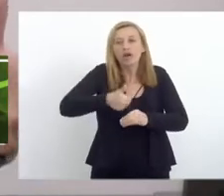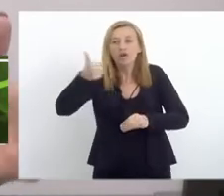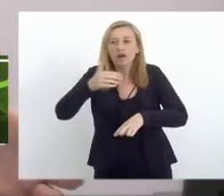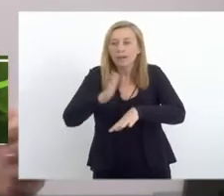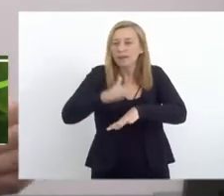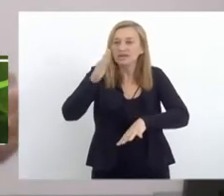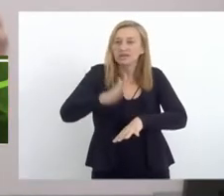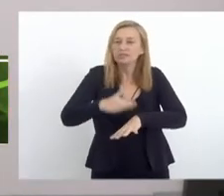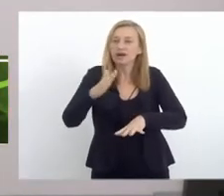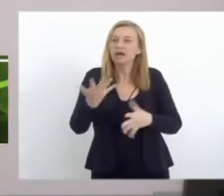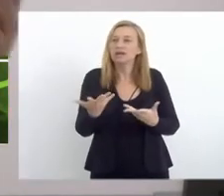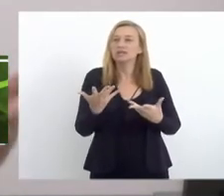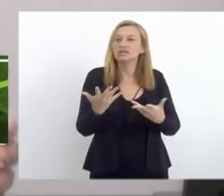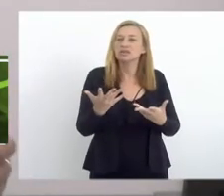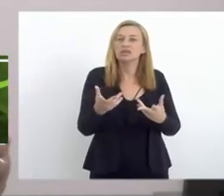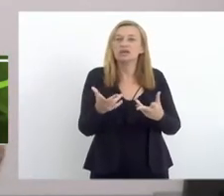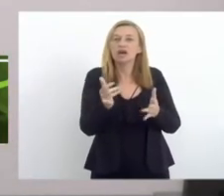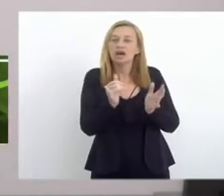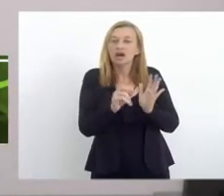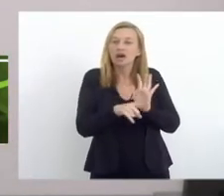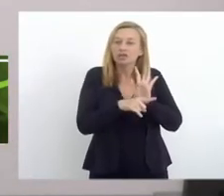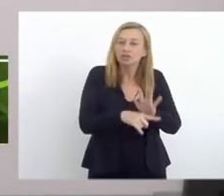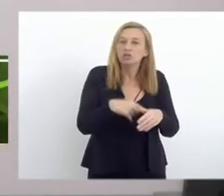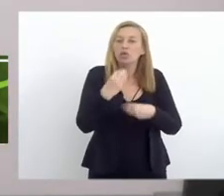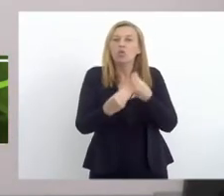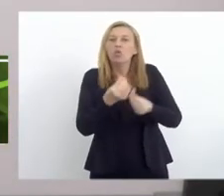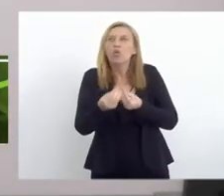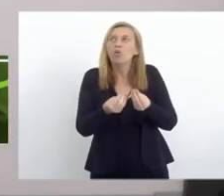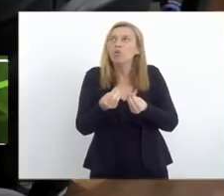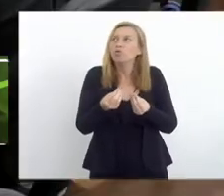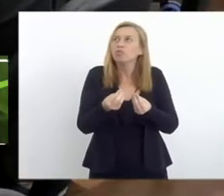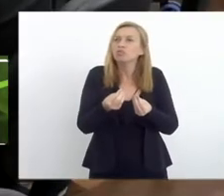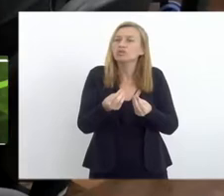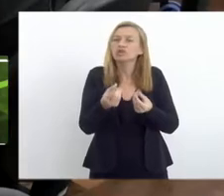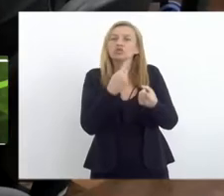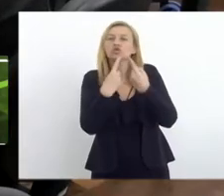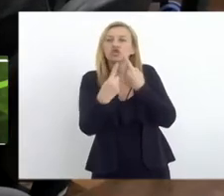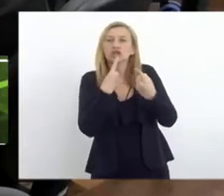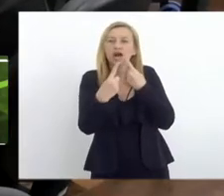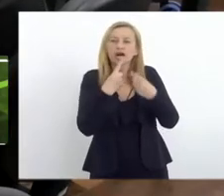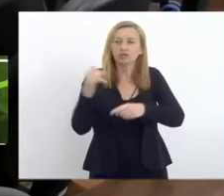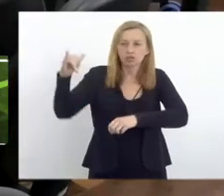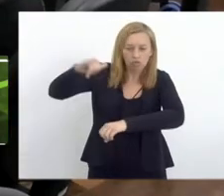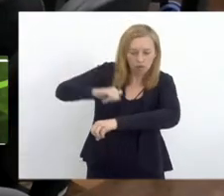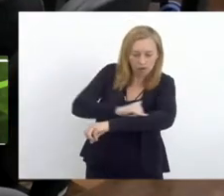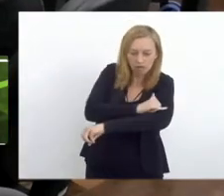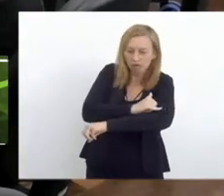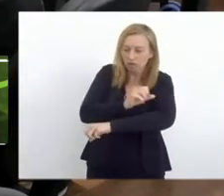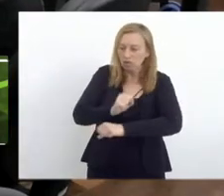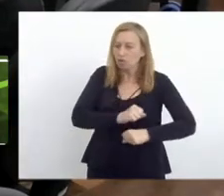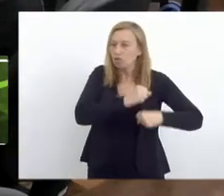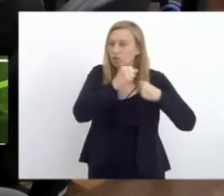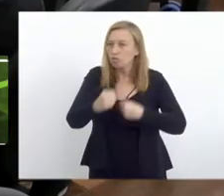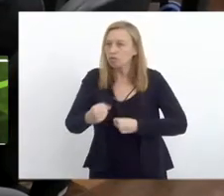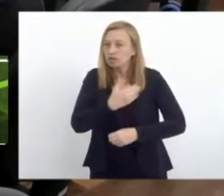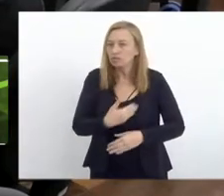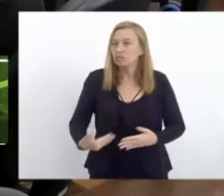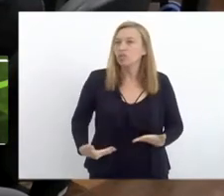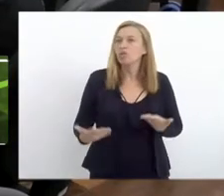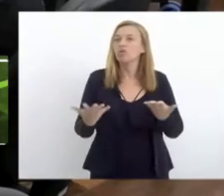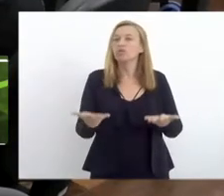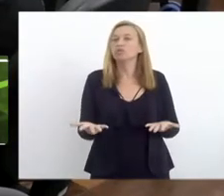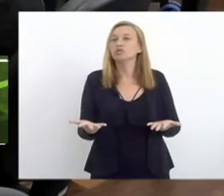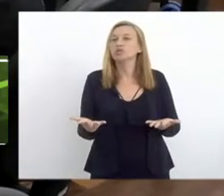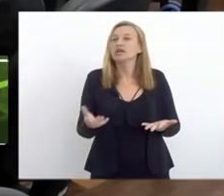as instalações, os atendimentos, saber como é que tem sido os diálogos dos aeroportos com o poder público,